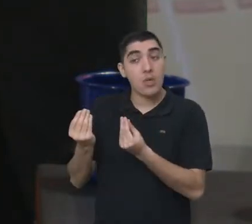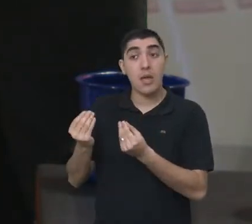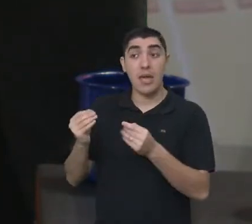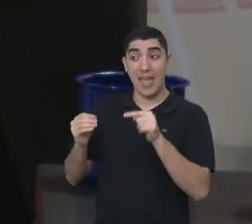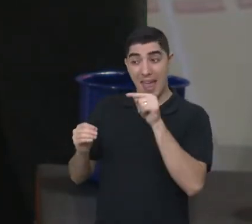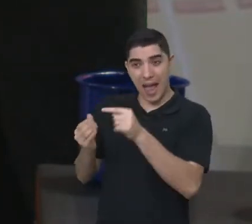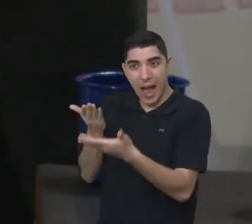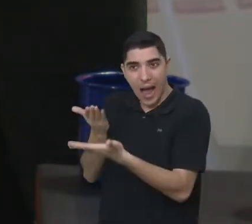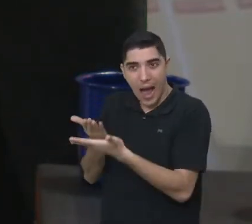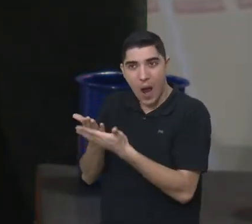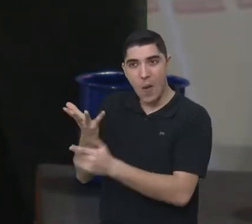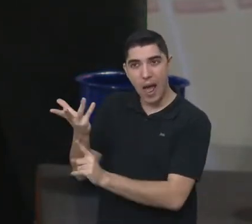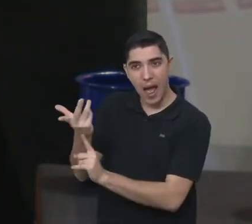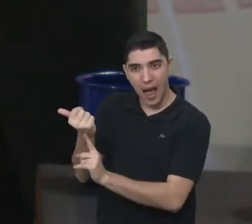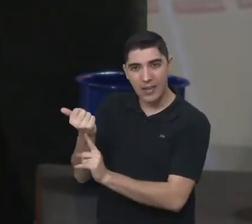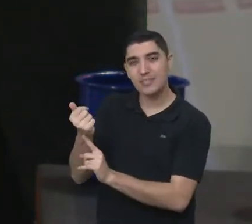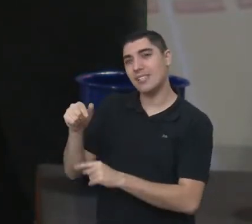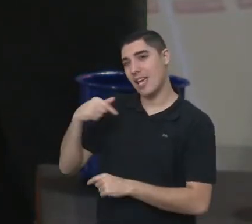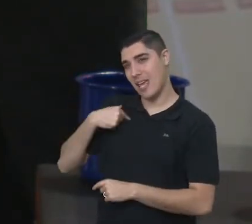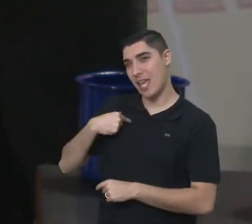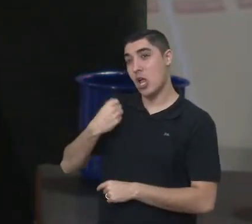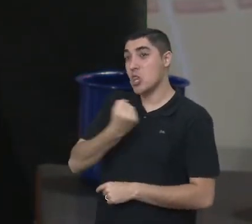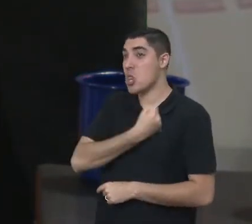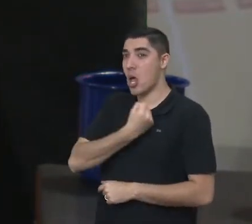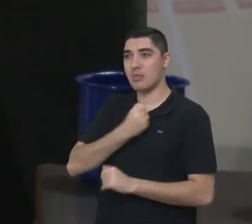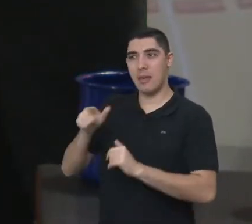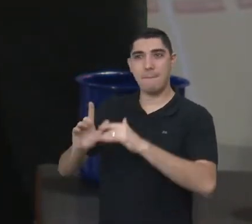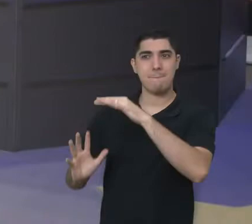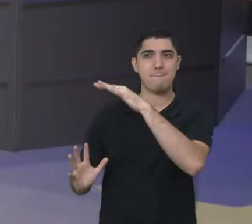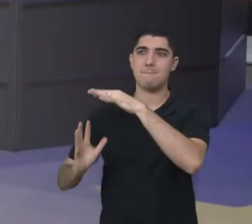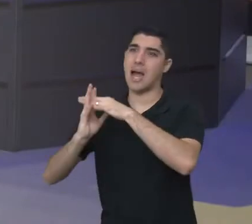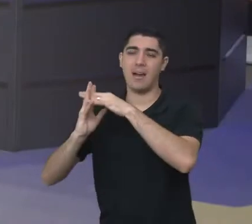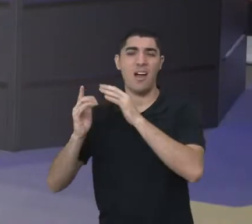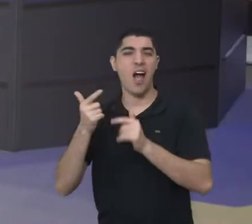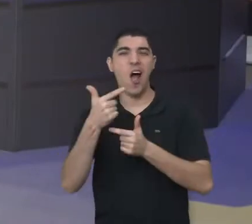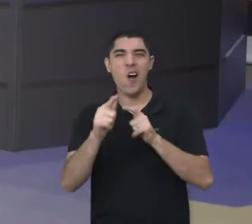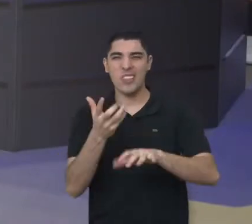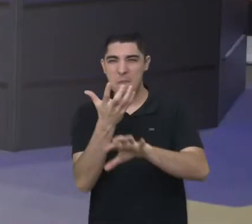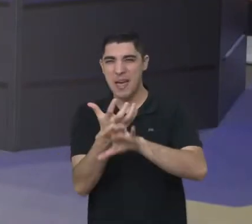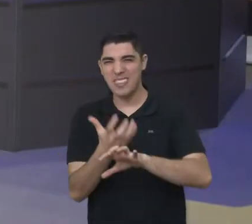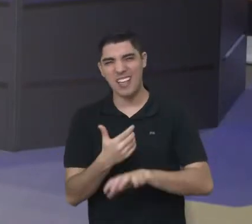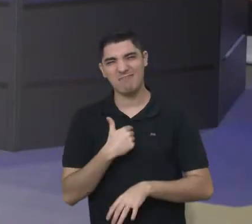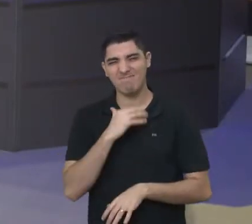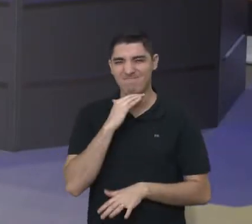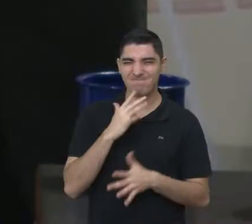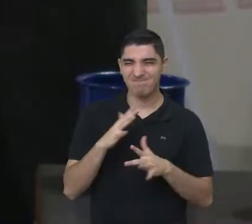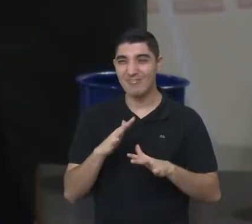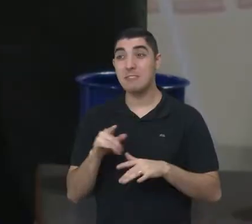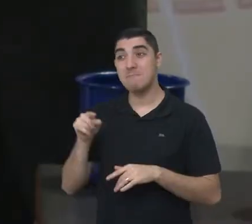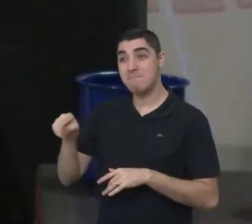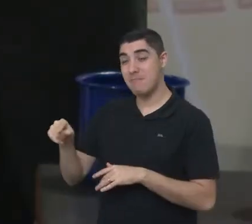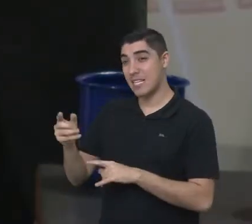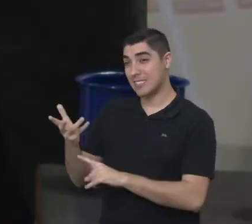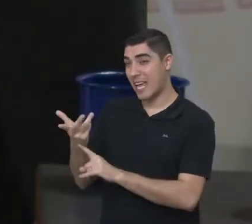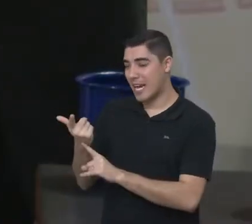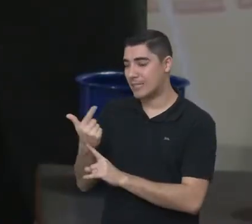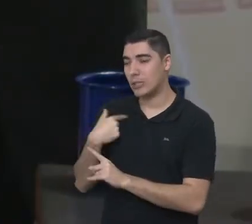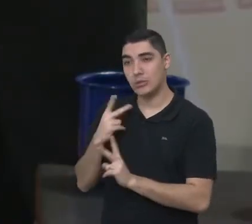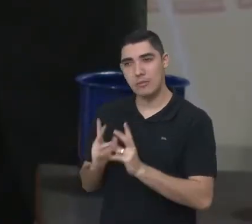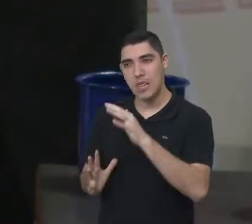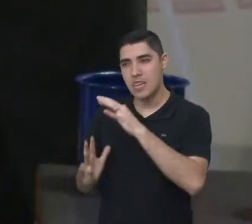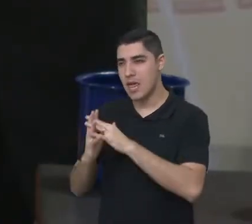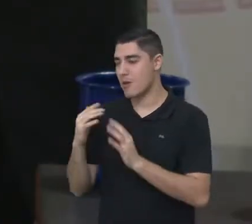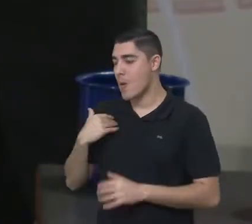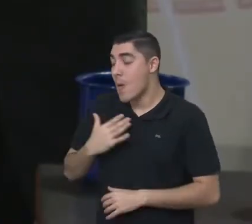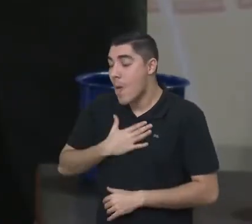aula que eu gostava de fazer, a única que eu tirava nota, que as outras matérias eu não tirava nota. Então, eu gostava muito. Era